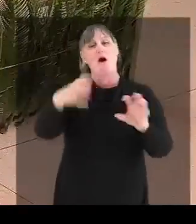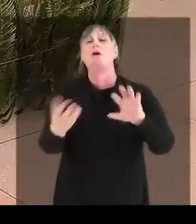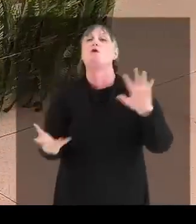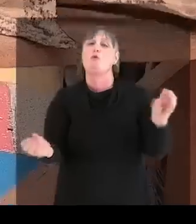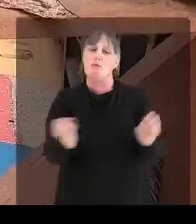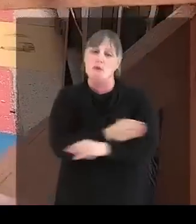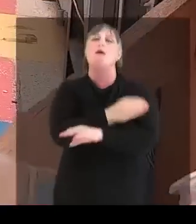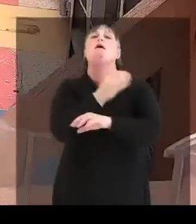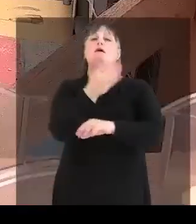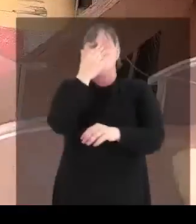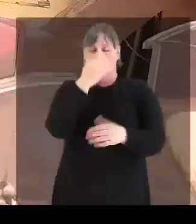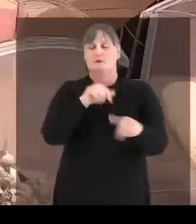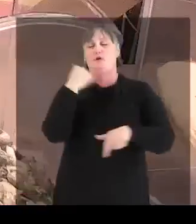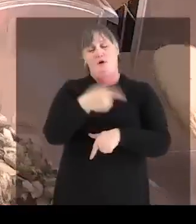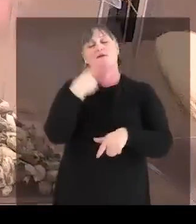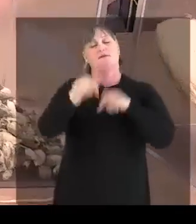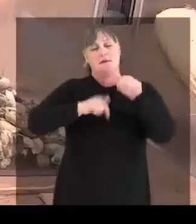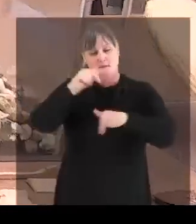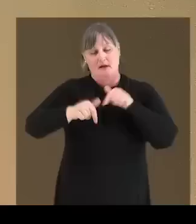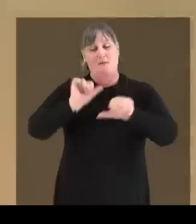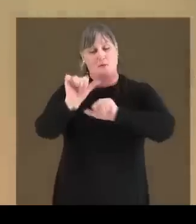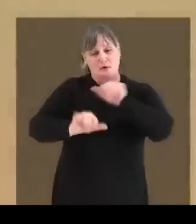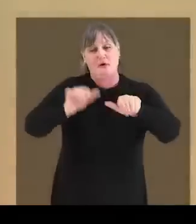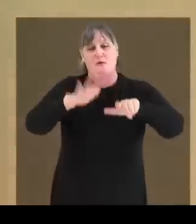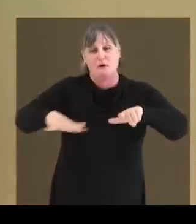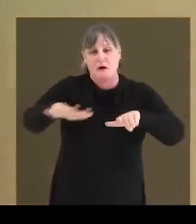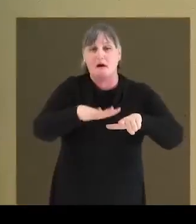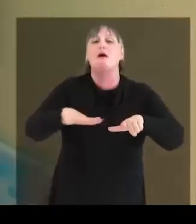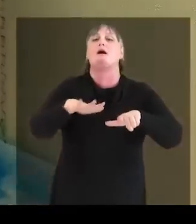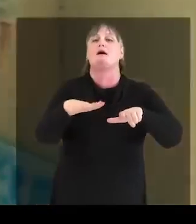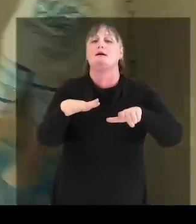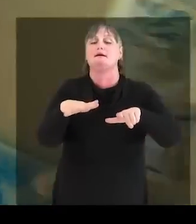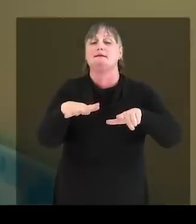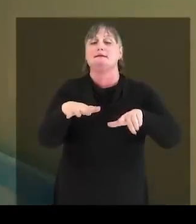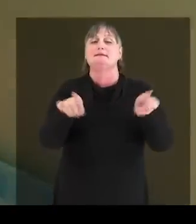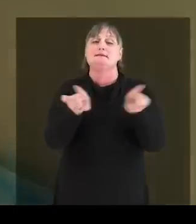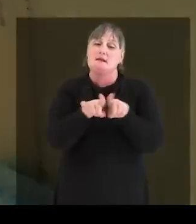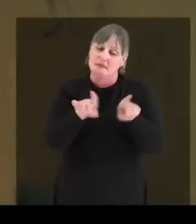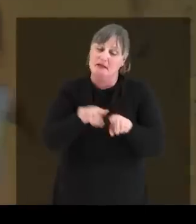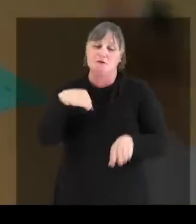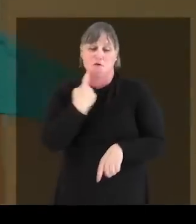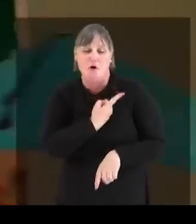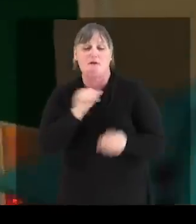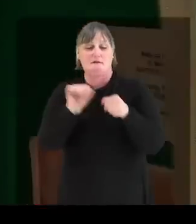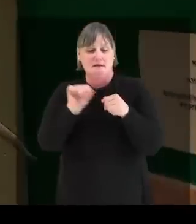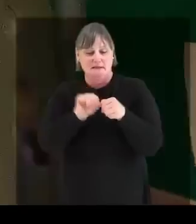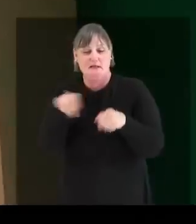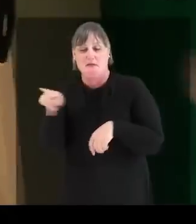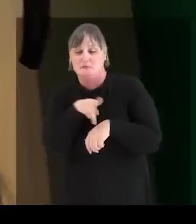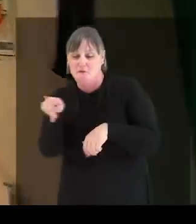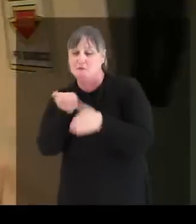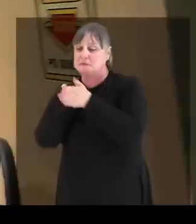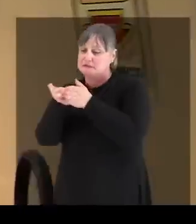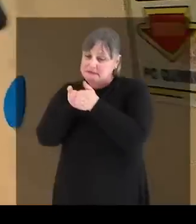completa para a gente trabalhar a transformação dos ambientes, dos espaços. E aí foi o que a gente fez. E as professoras foram